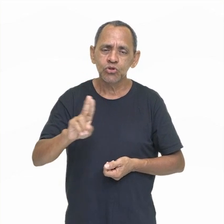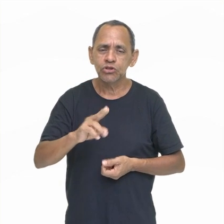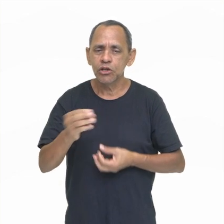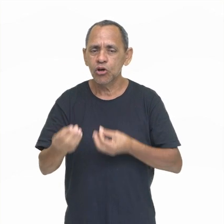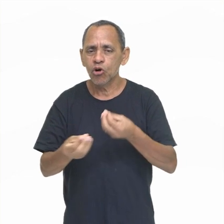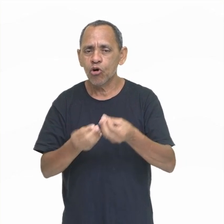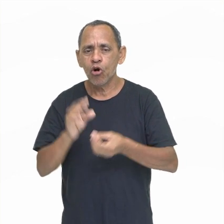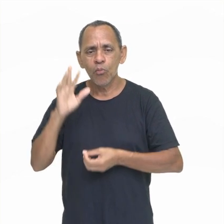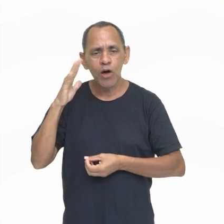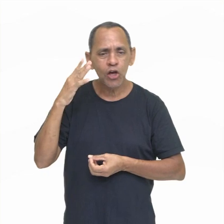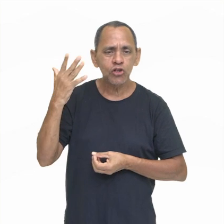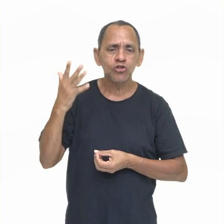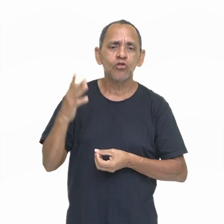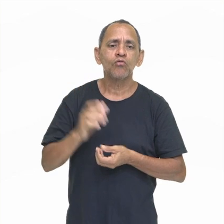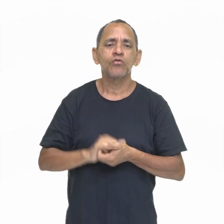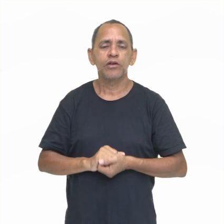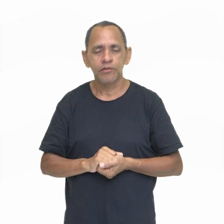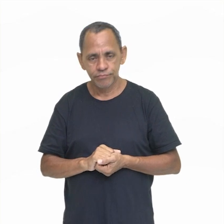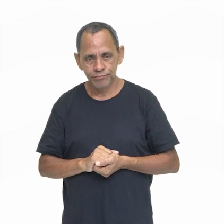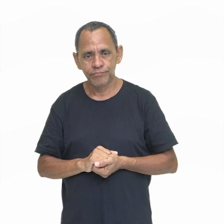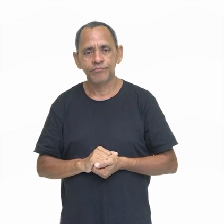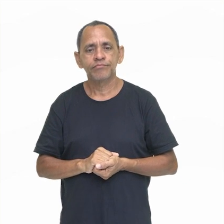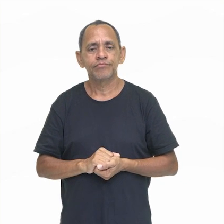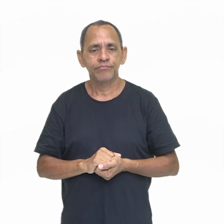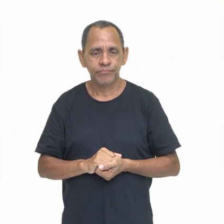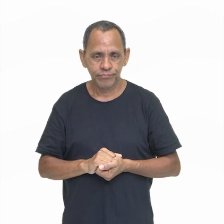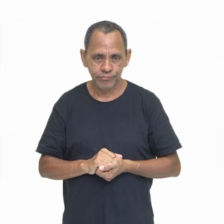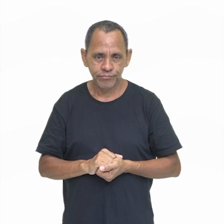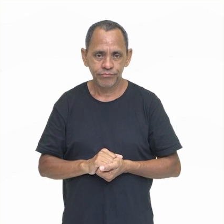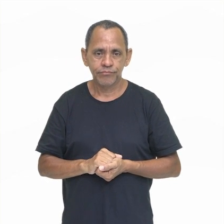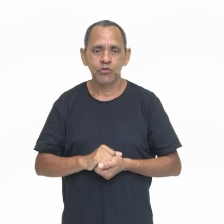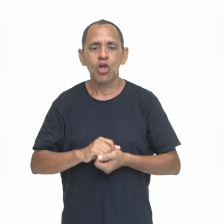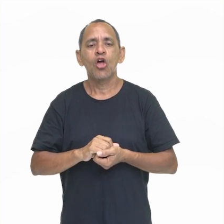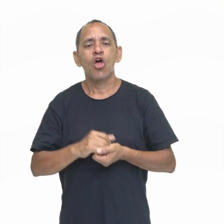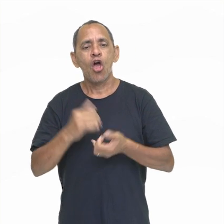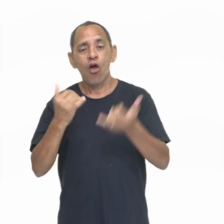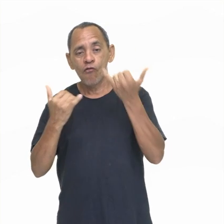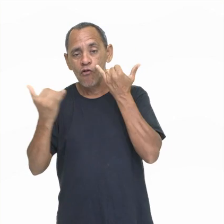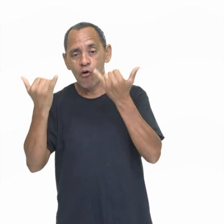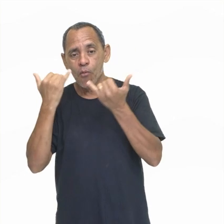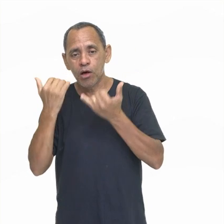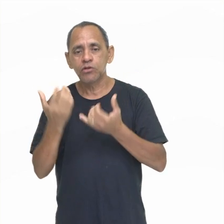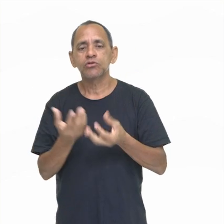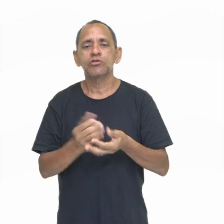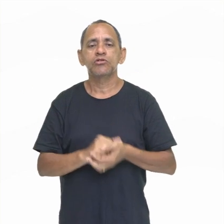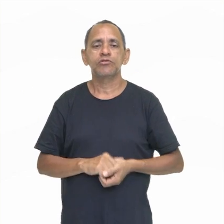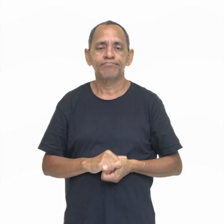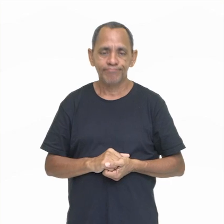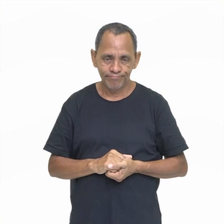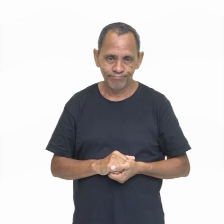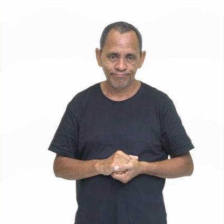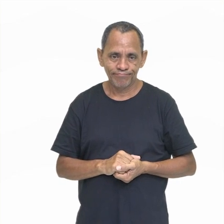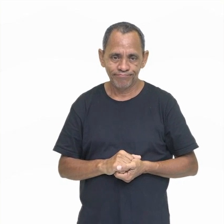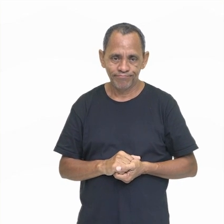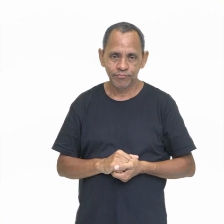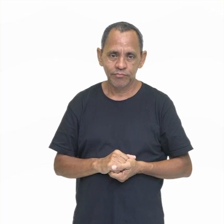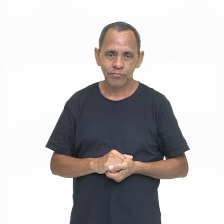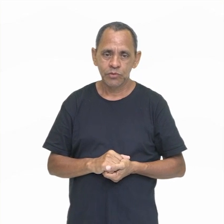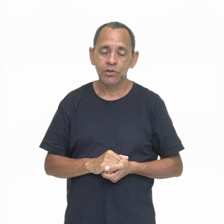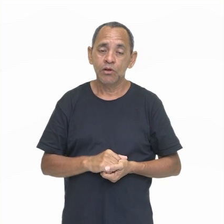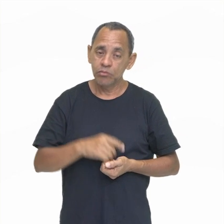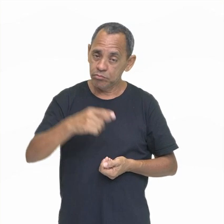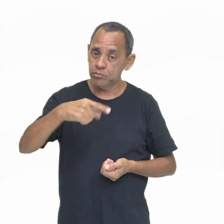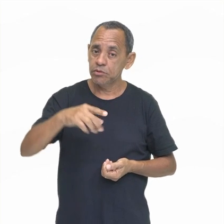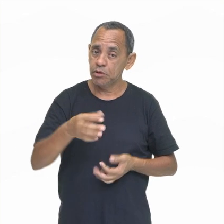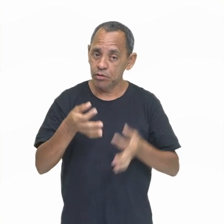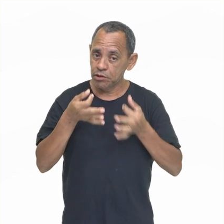lá o sistema de equações E aí eu chamo atenção mais uma vez tá sistema